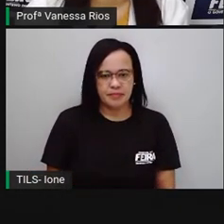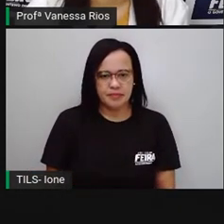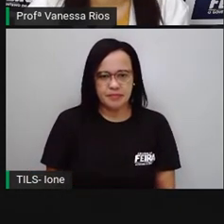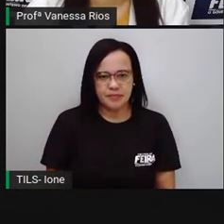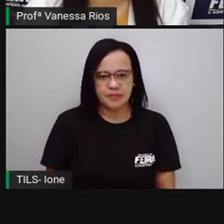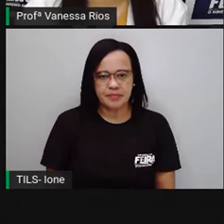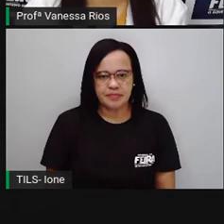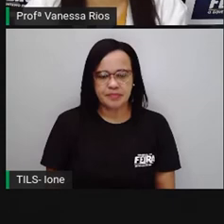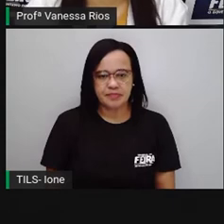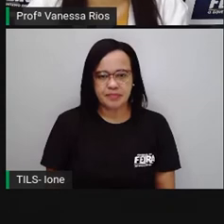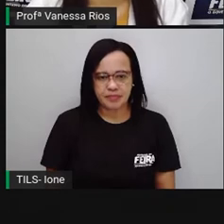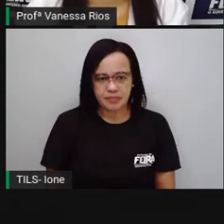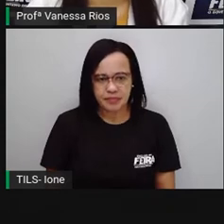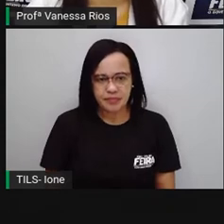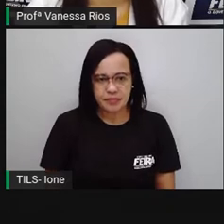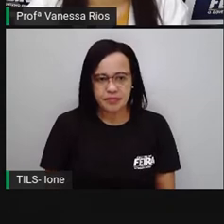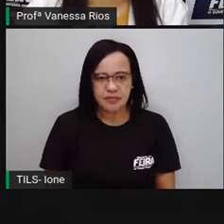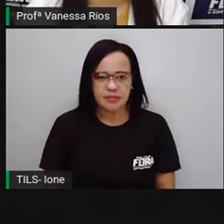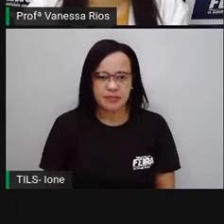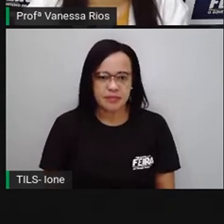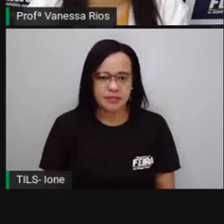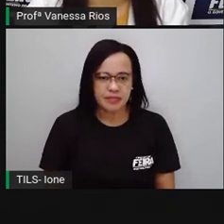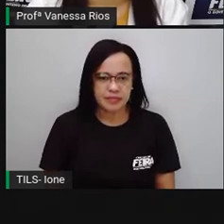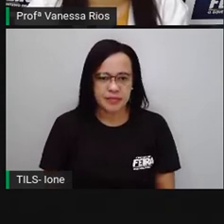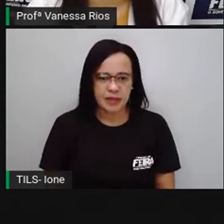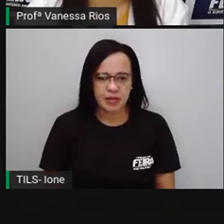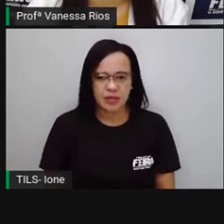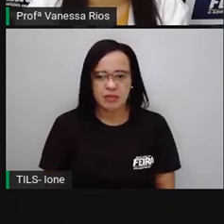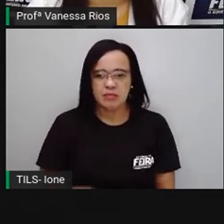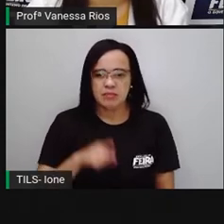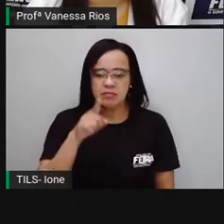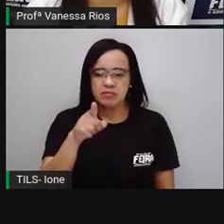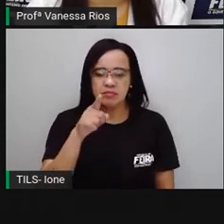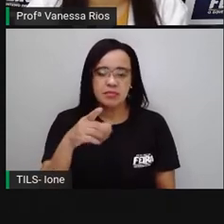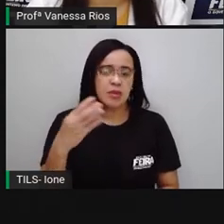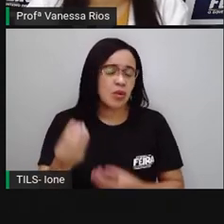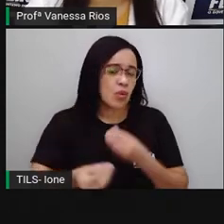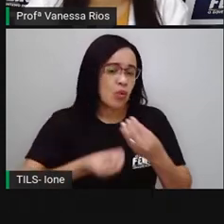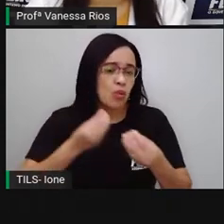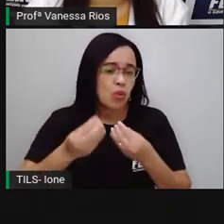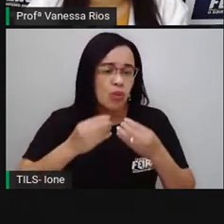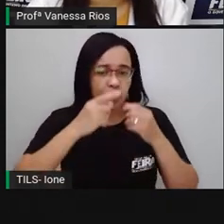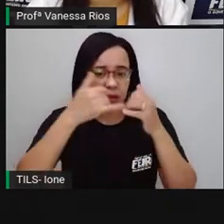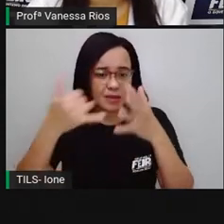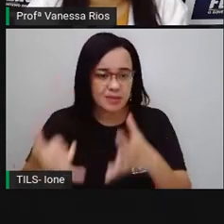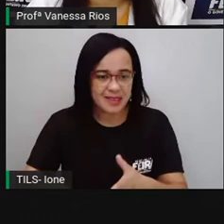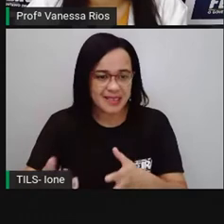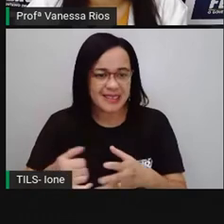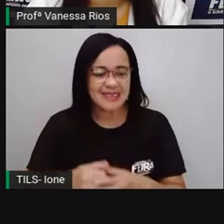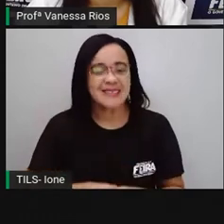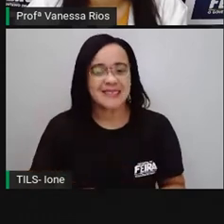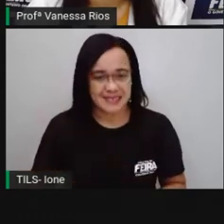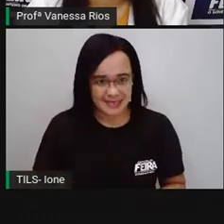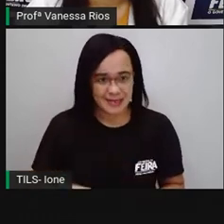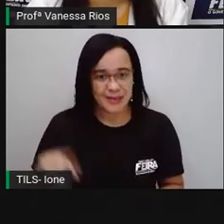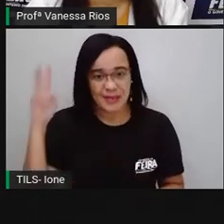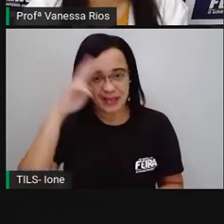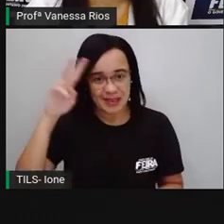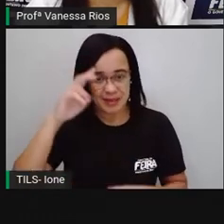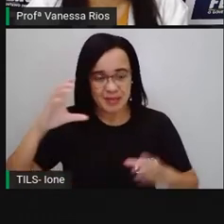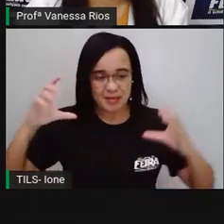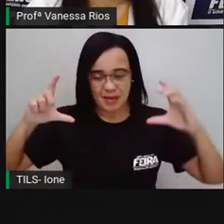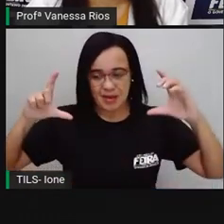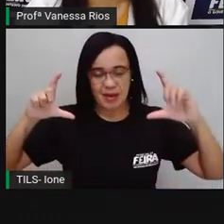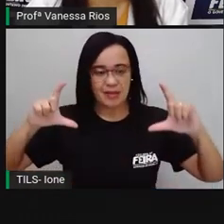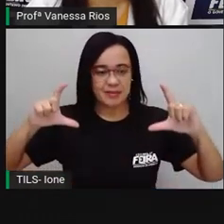E aí, a relação de Euler é dada pela seguinte expressão. Lembra que a Pró falou que tem uma fórmula?